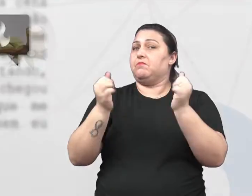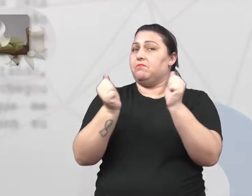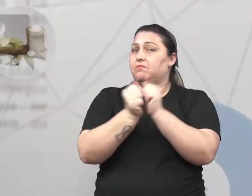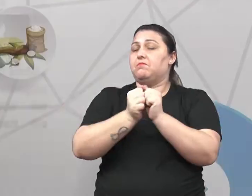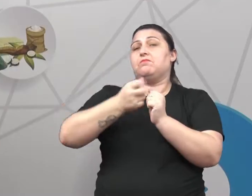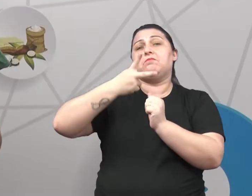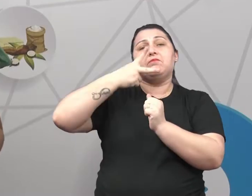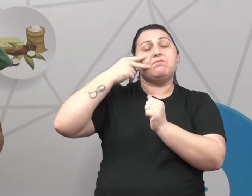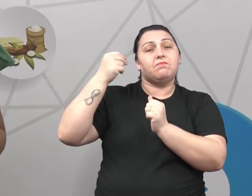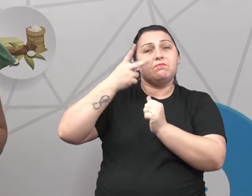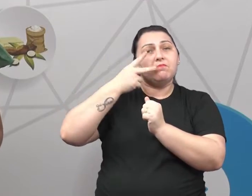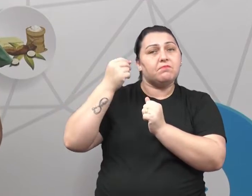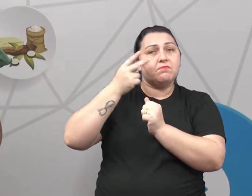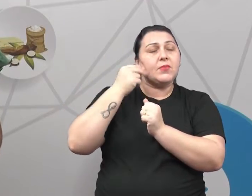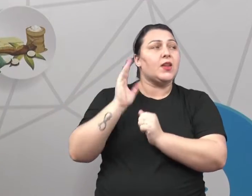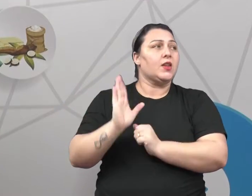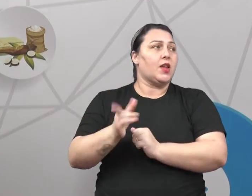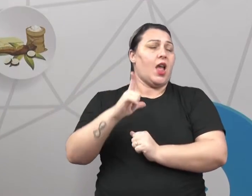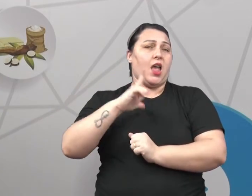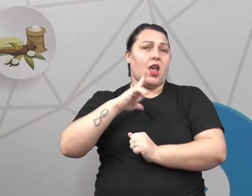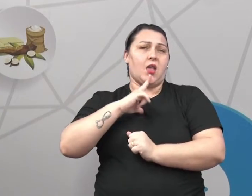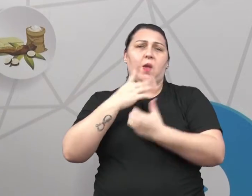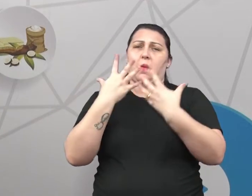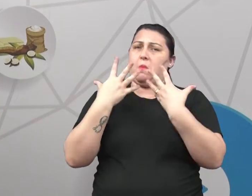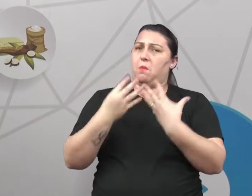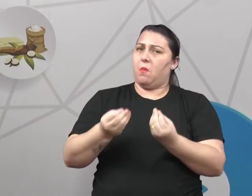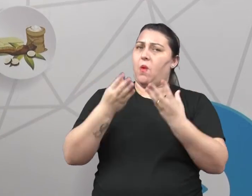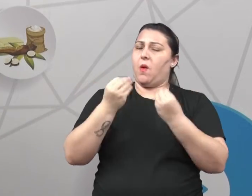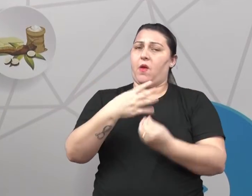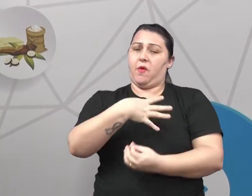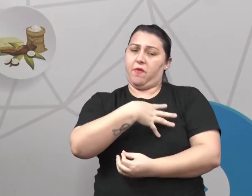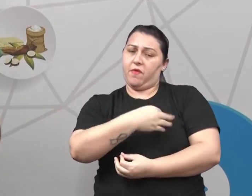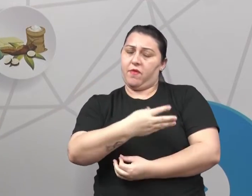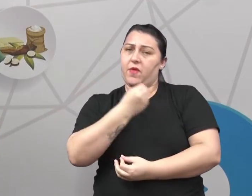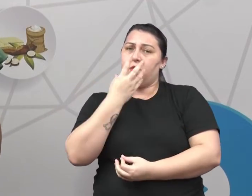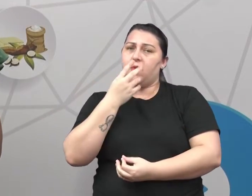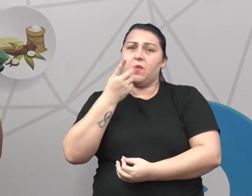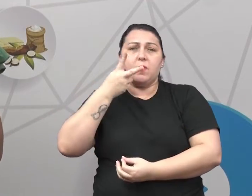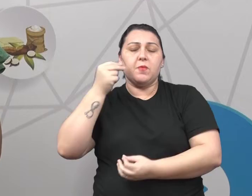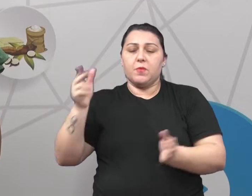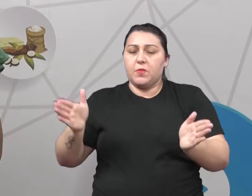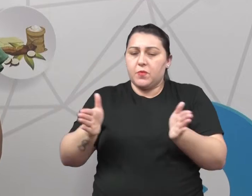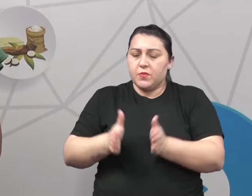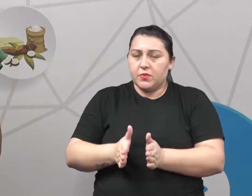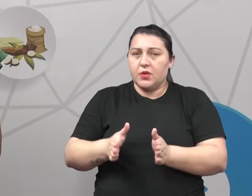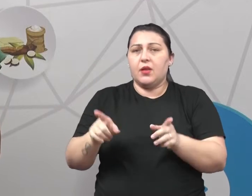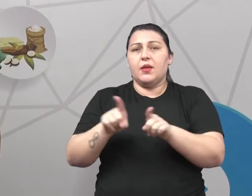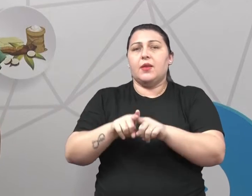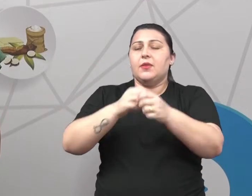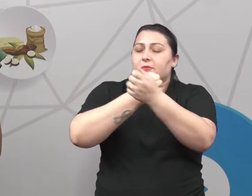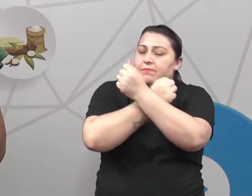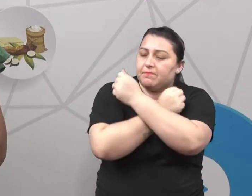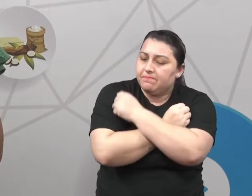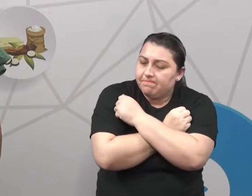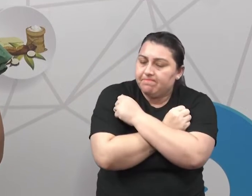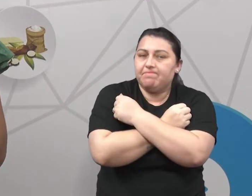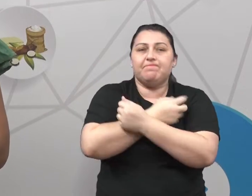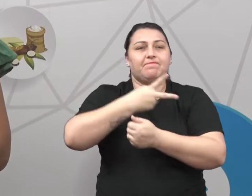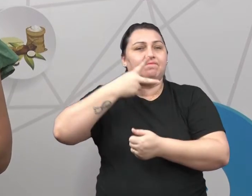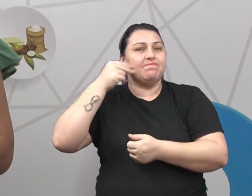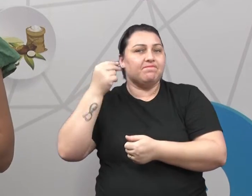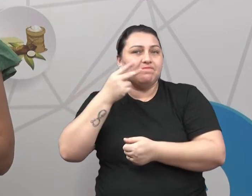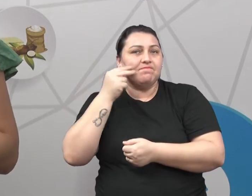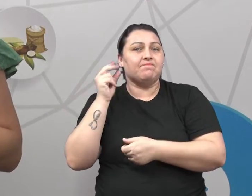gatinhos, né? Já a gata tinha dado cria e estava ali os gatinhos pequenininhos. E ela então resolveu abraçar o gato, a fim